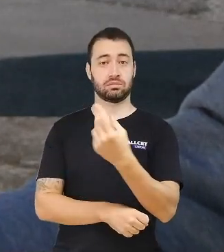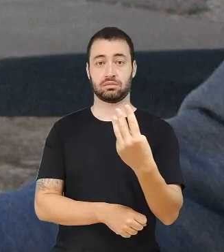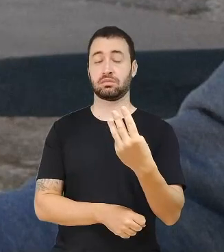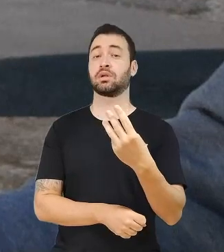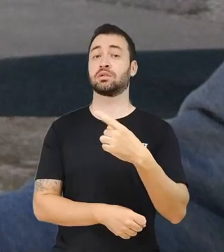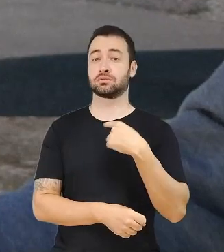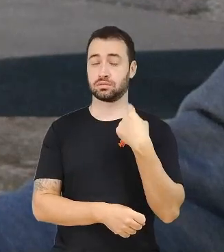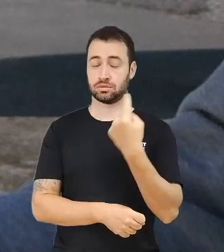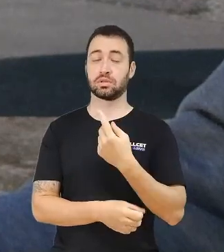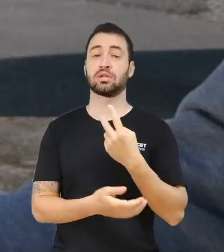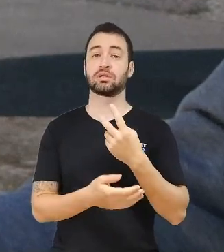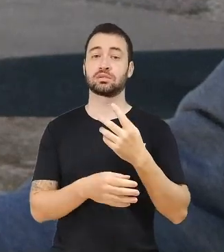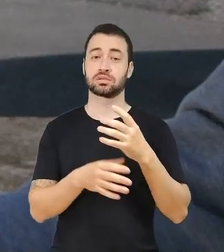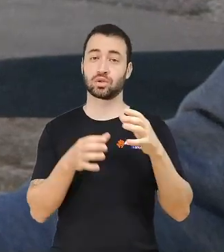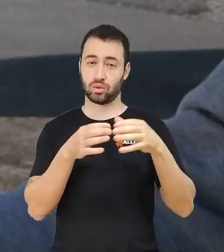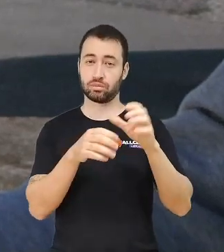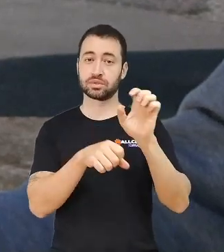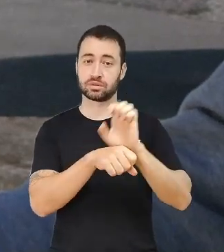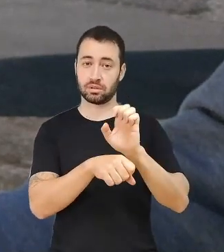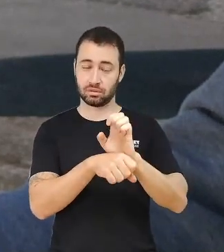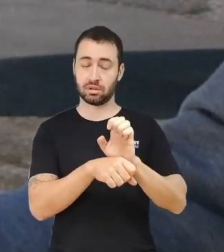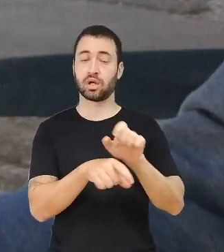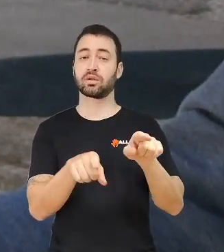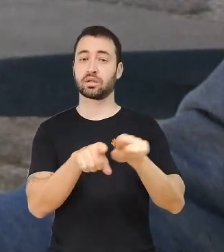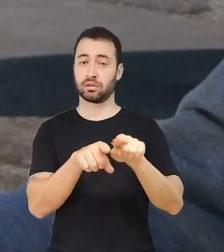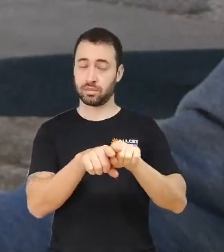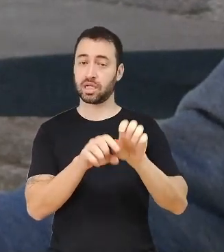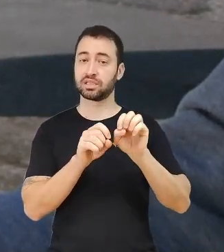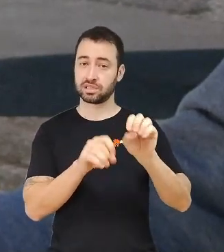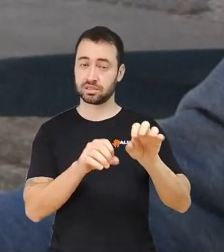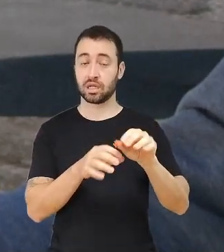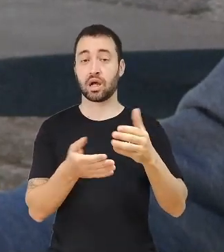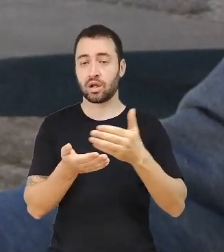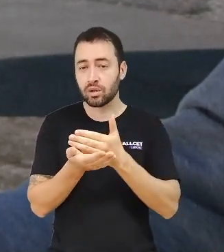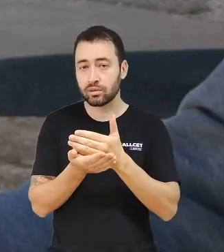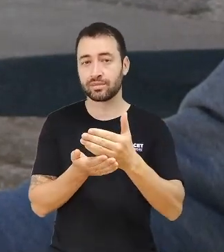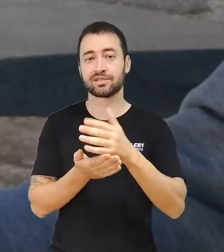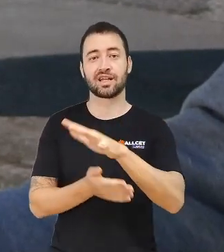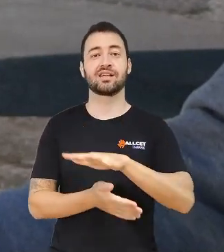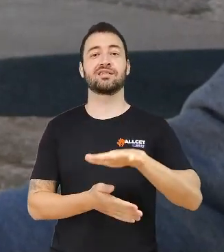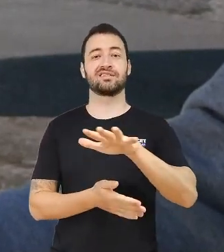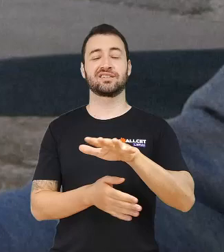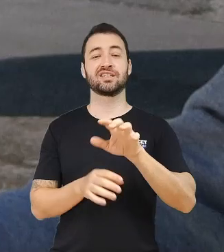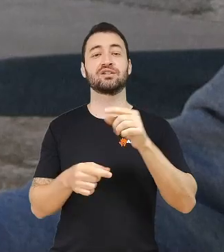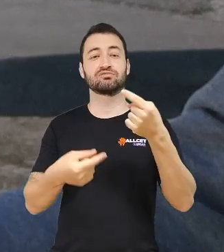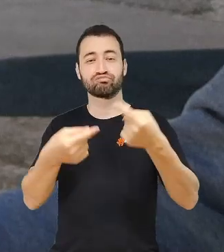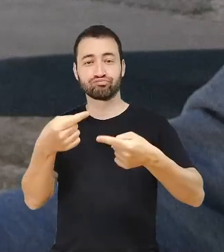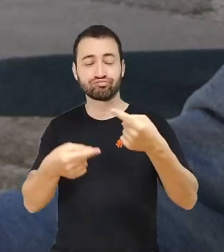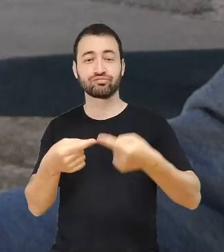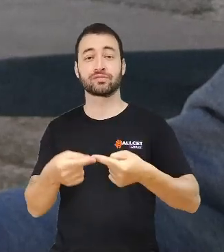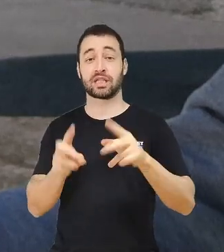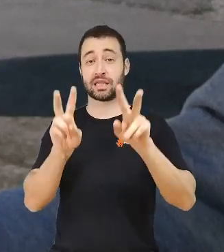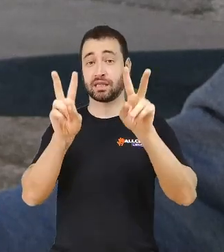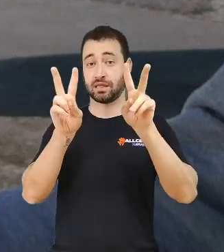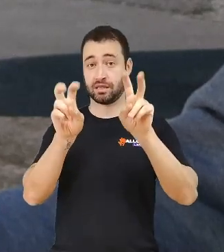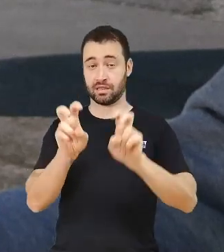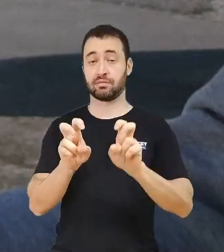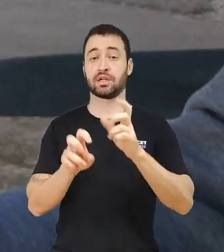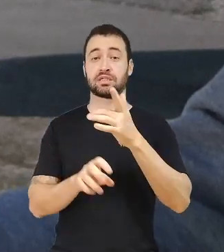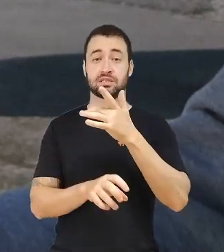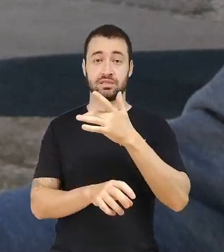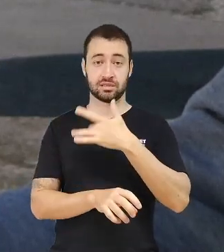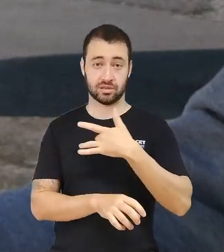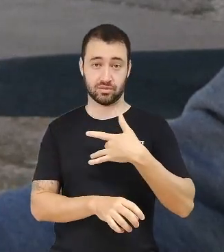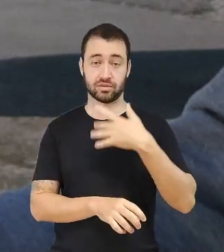tema que nesse ano de 2023 nós vamos trabalhar também no encontro estadual e iniciando hoje aqui nessa região a gente